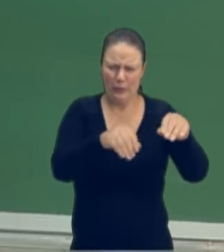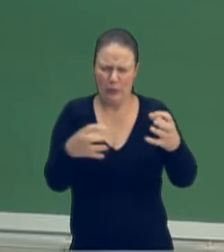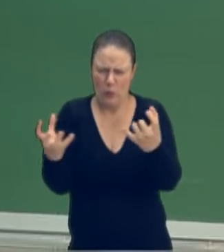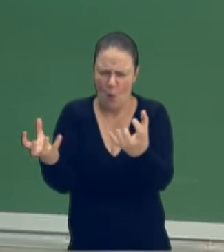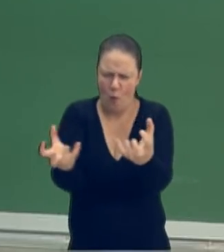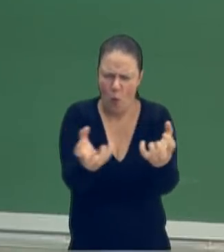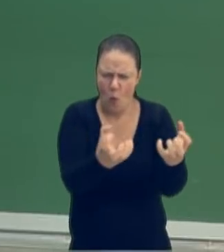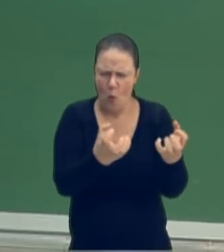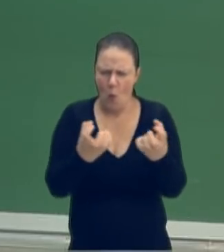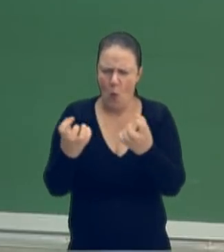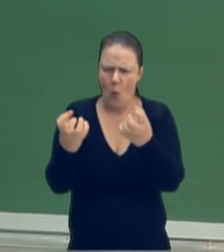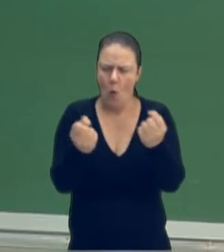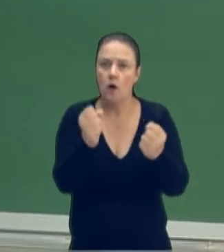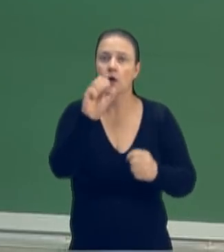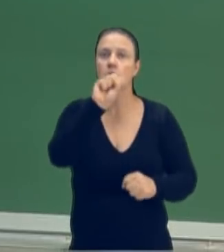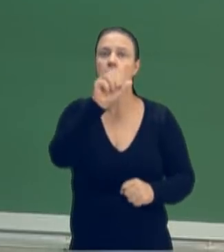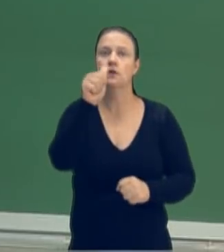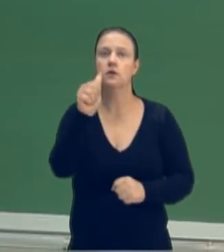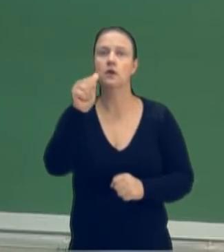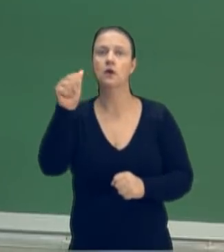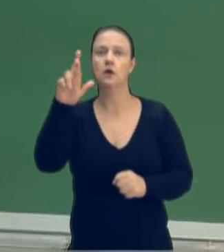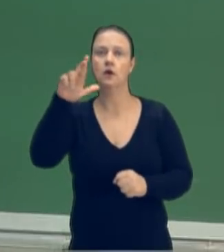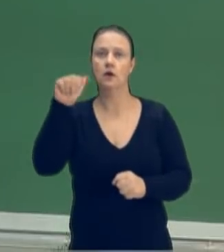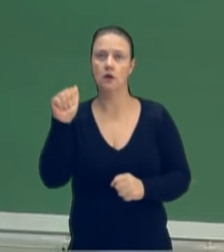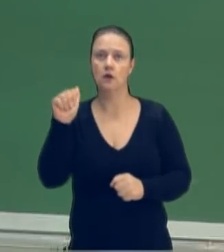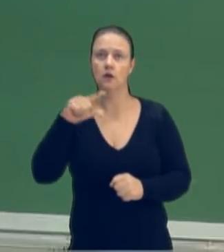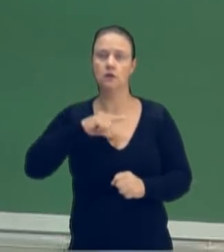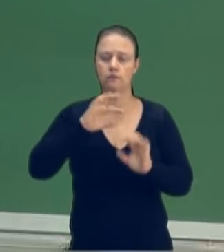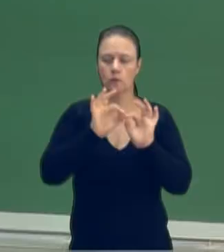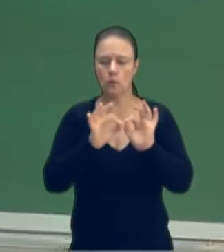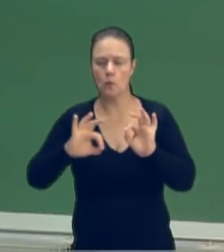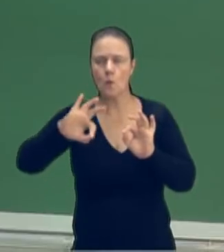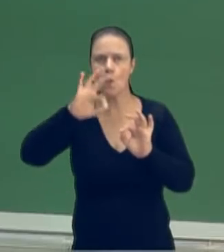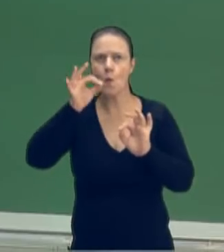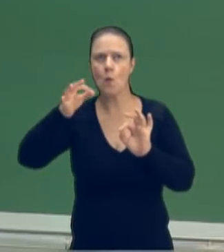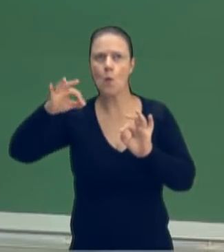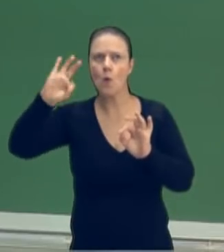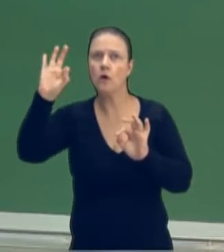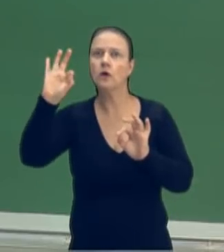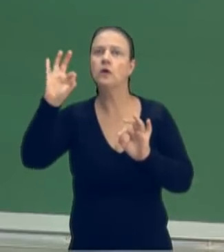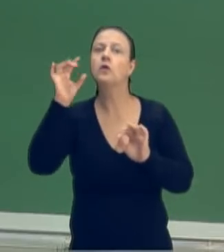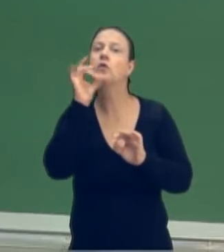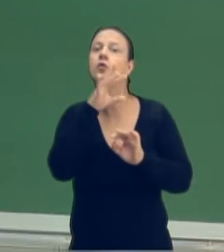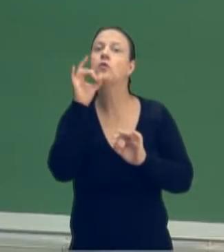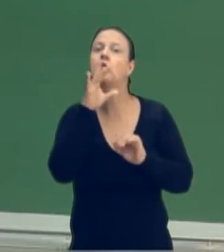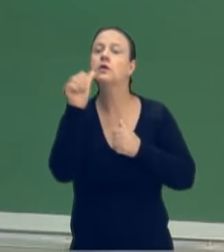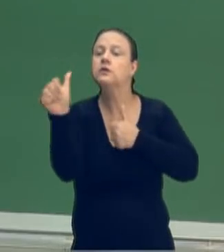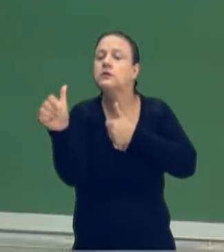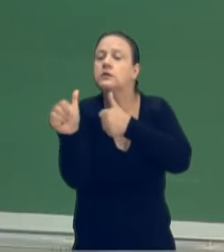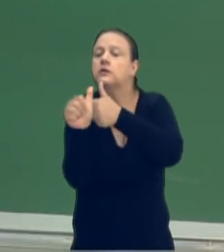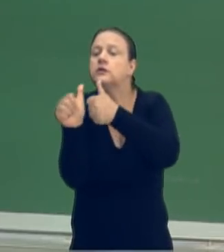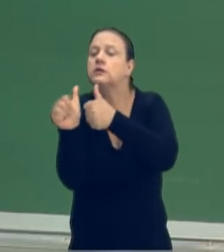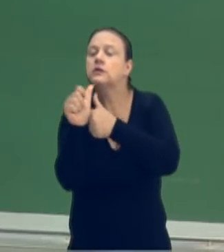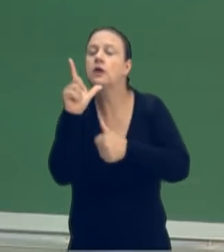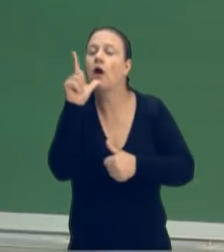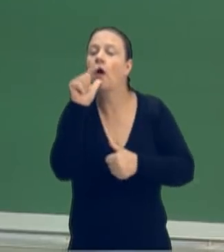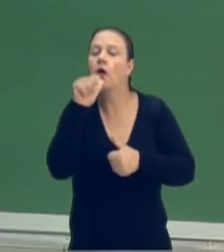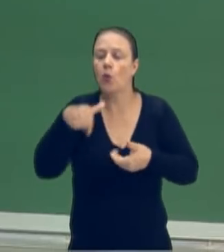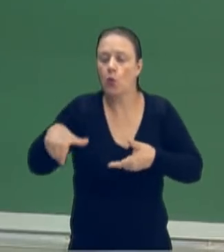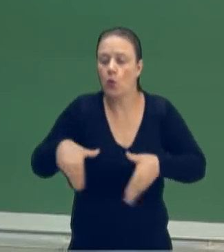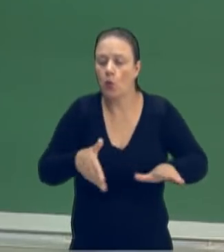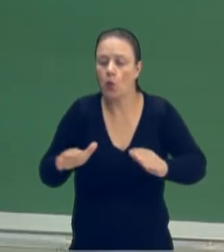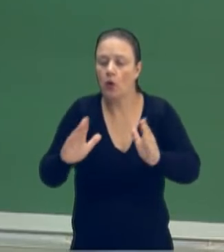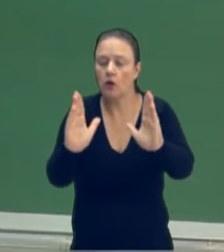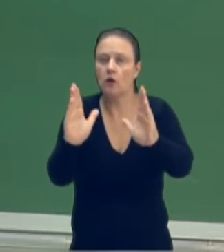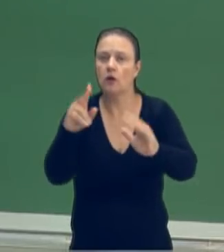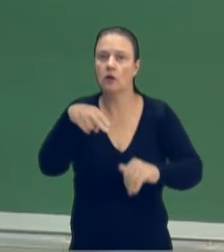Saara, com essa linha verde, inclusive, que é próxima do Rio Nilo,